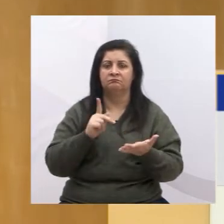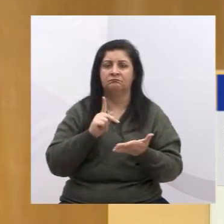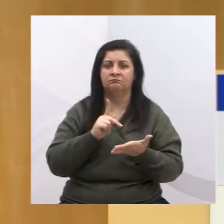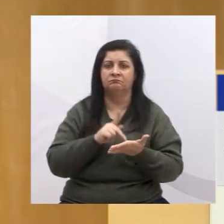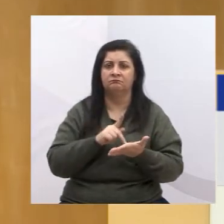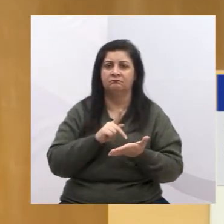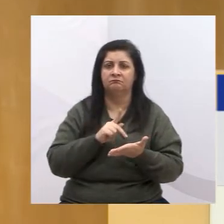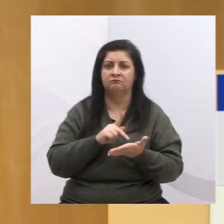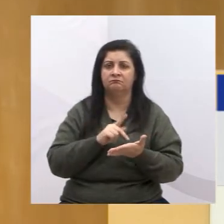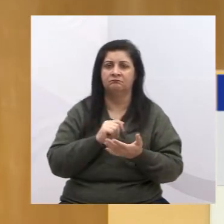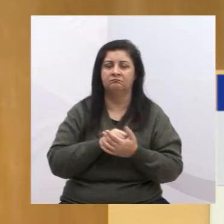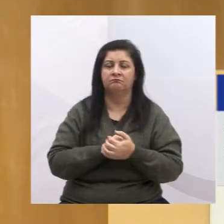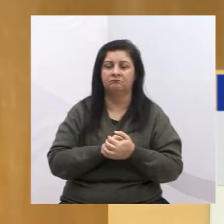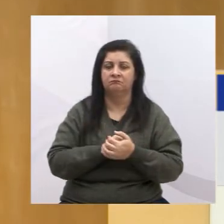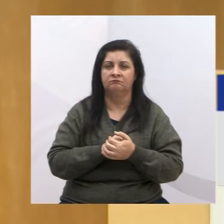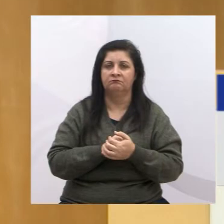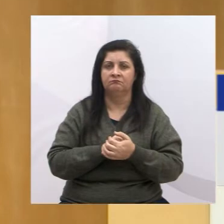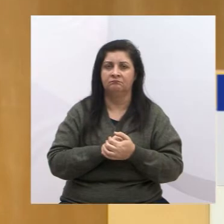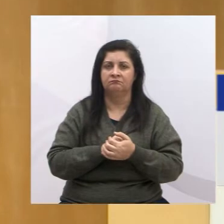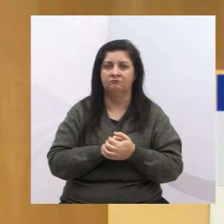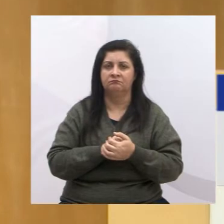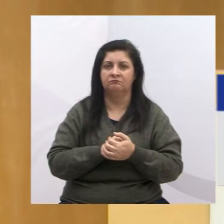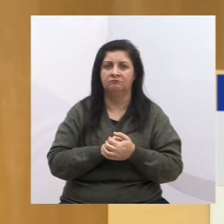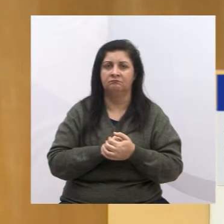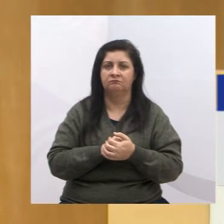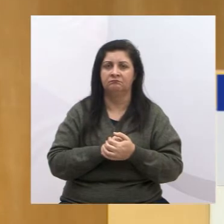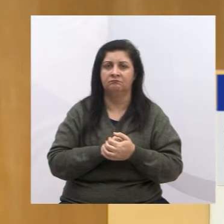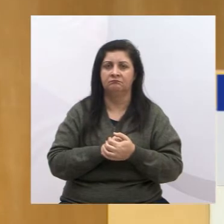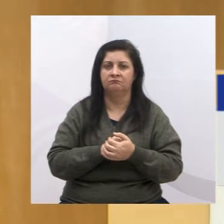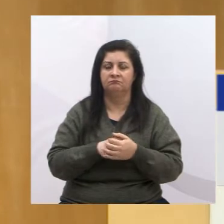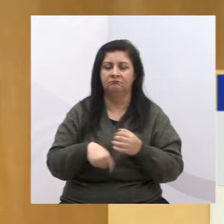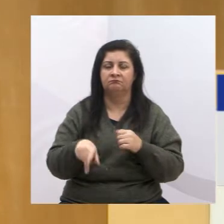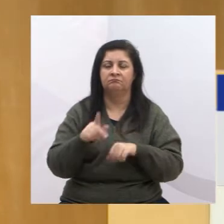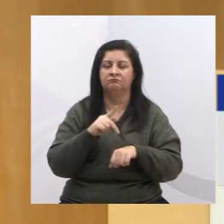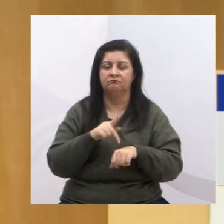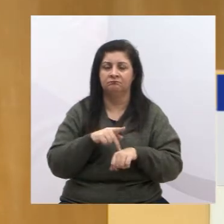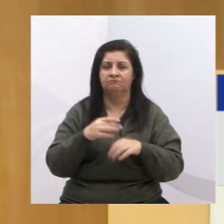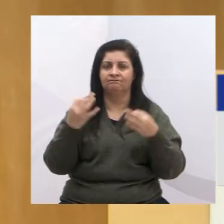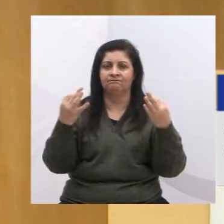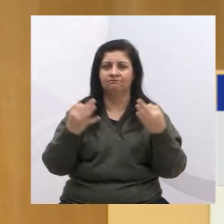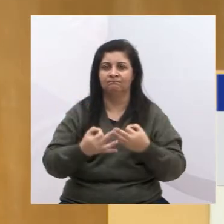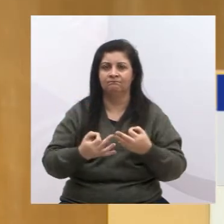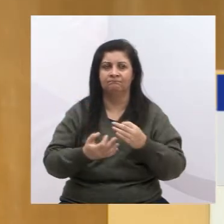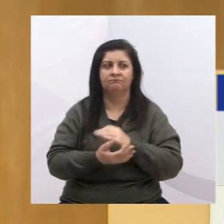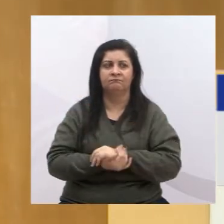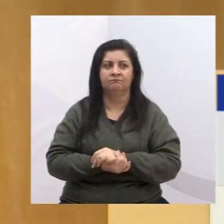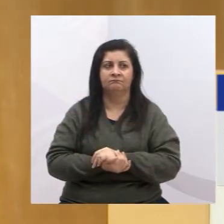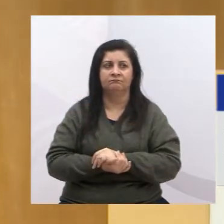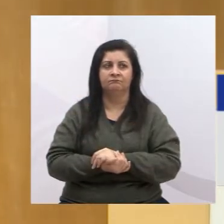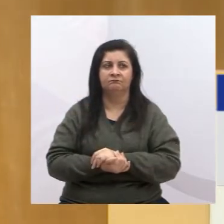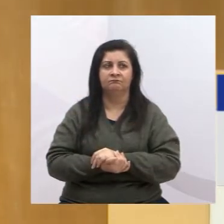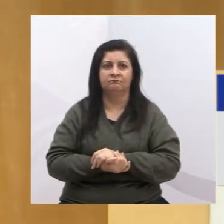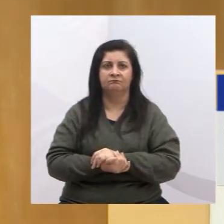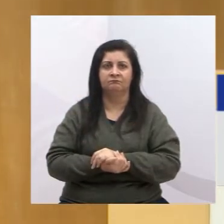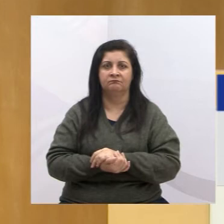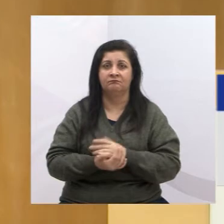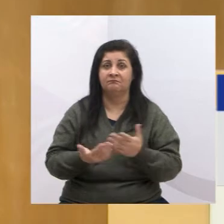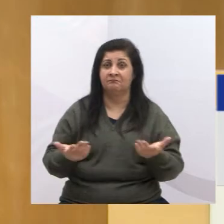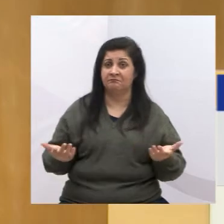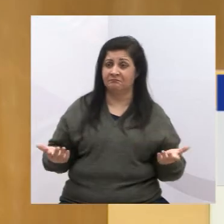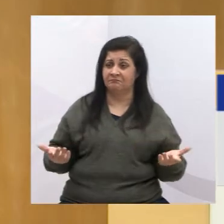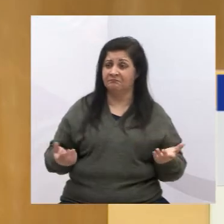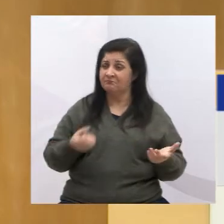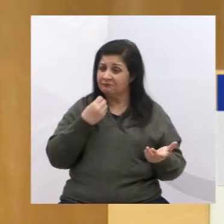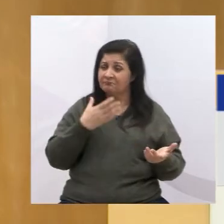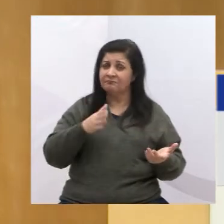esse é um sistema adotado naquele país. E não faz mal para